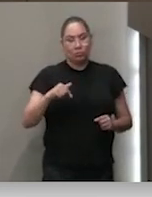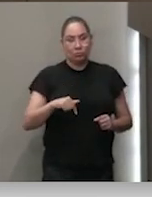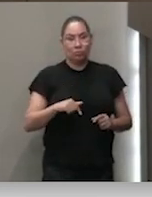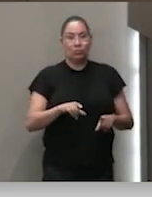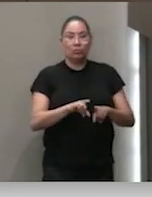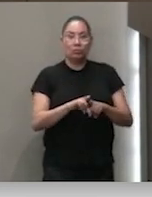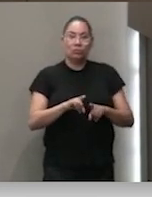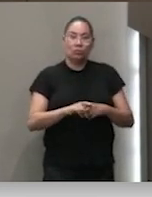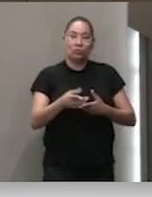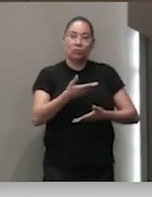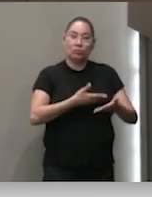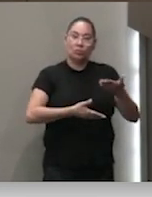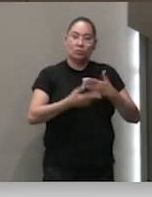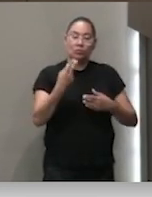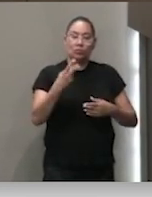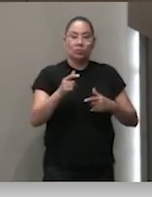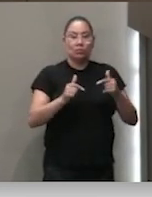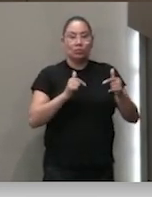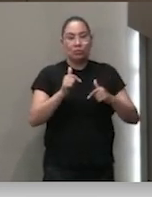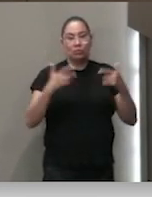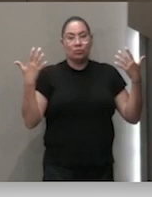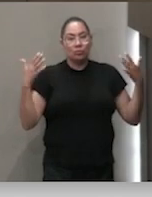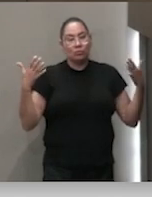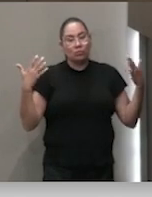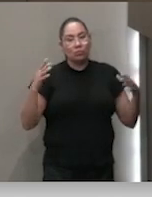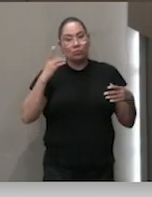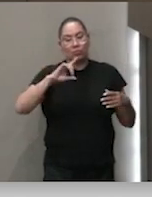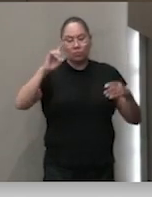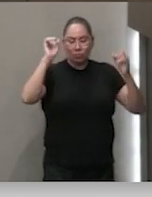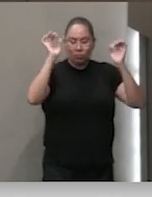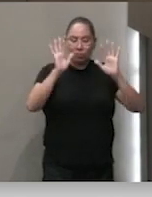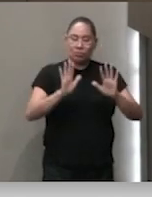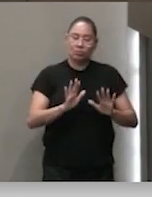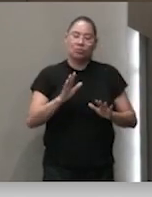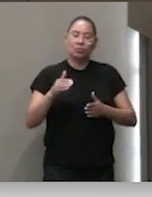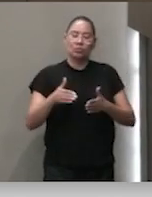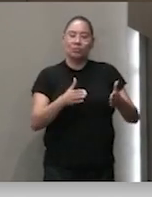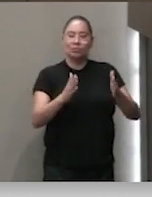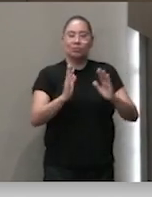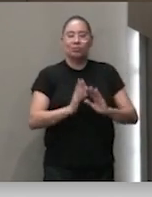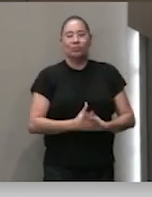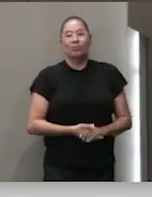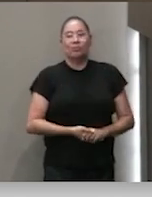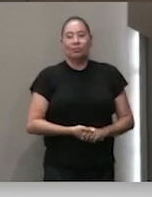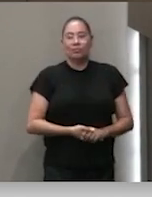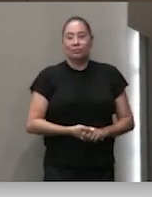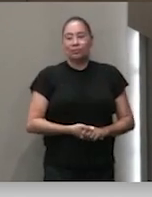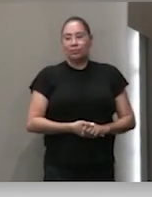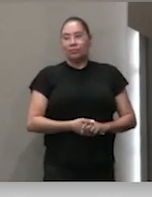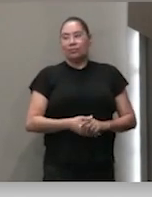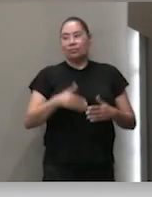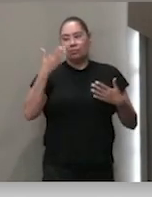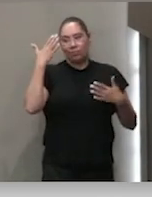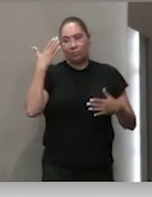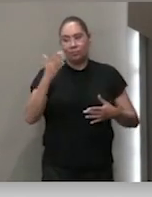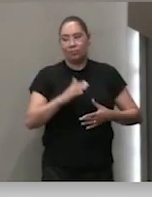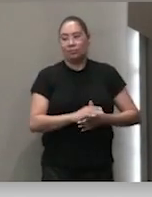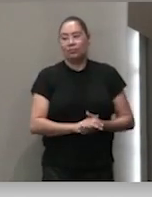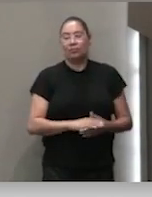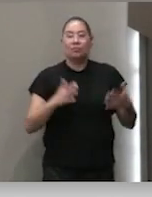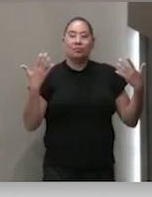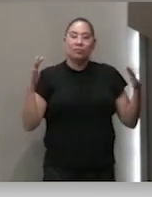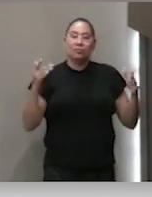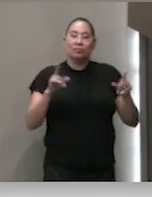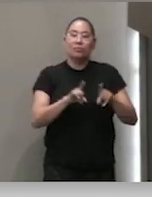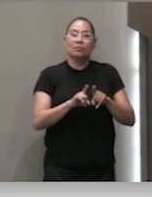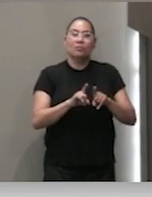também com o seu trabalho. Mais uma vez, parabéns, que Deus abençoe sempre nas suas caminhadas. Obrigado, querido amigo Luiz Wallendorf. Parabéns